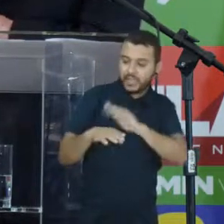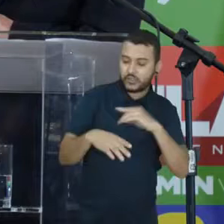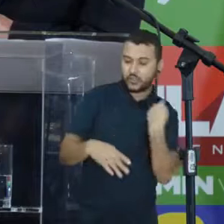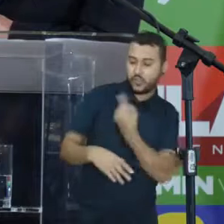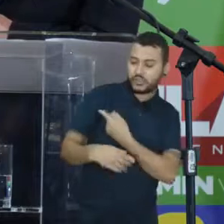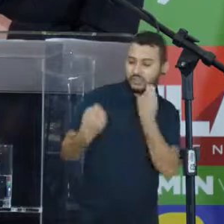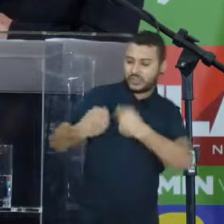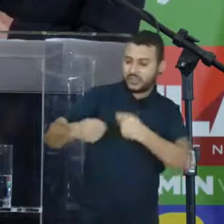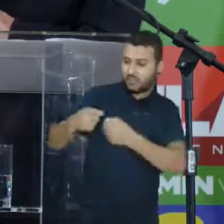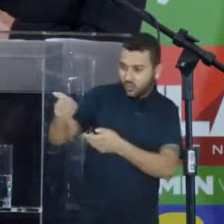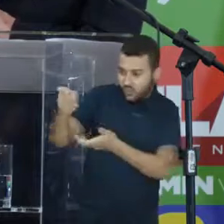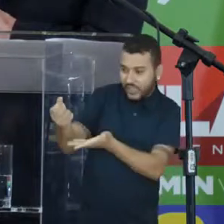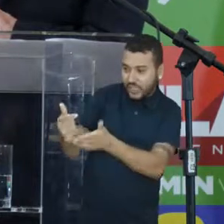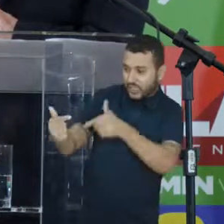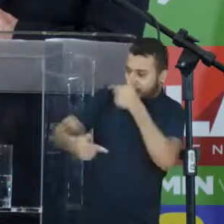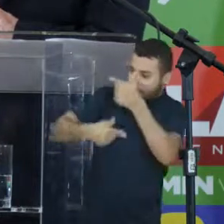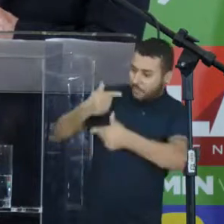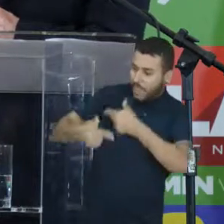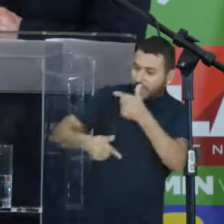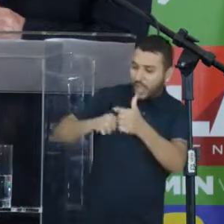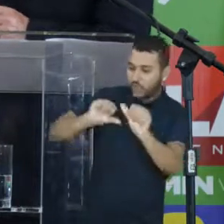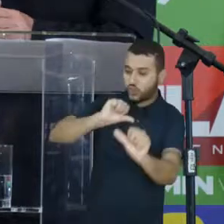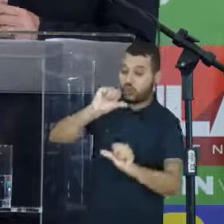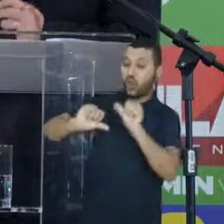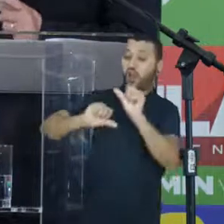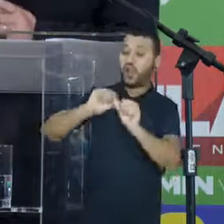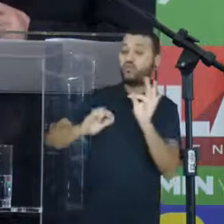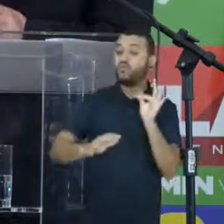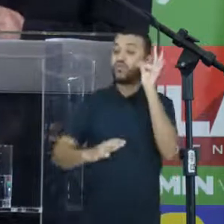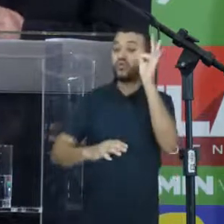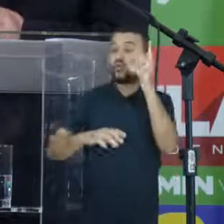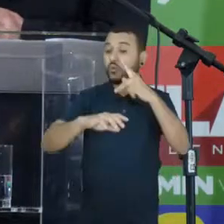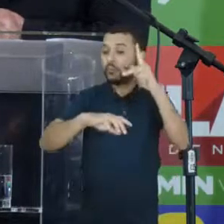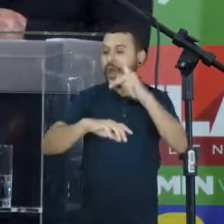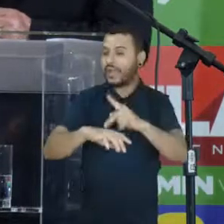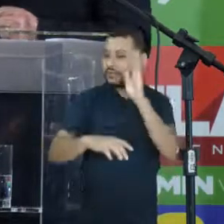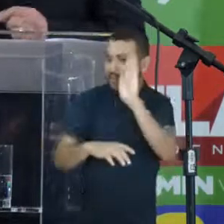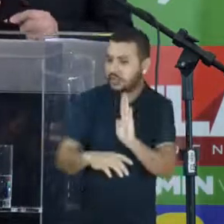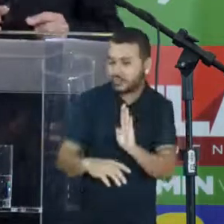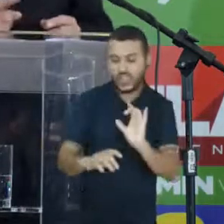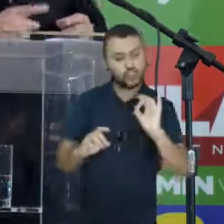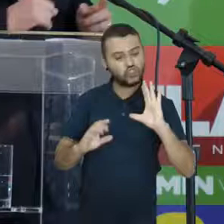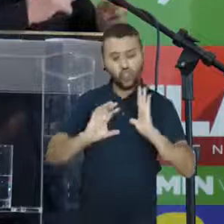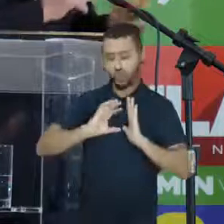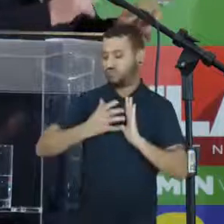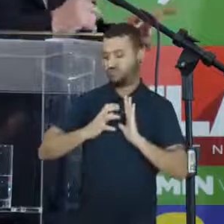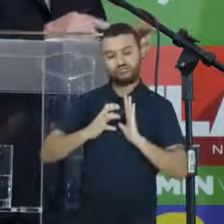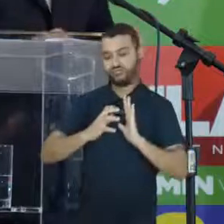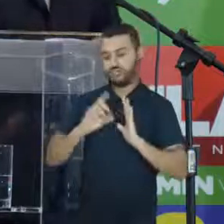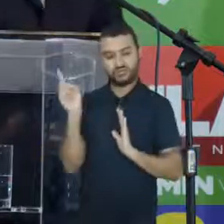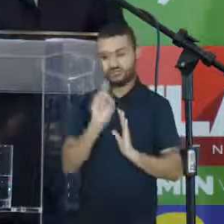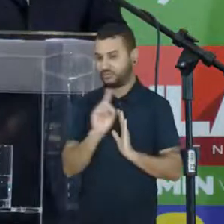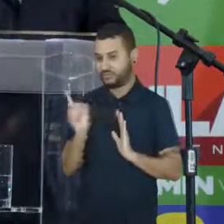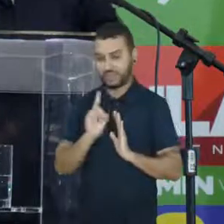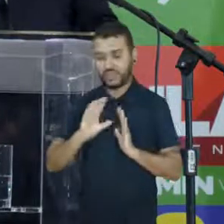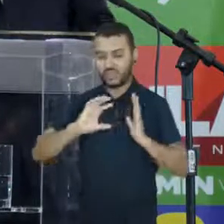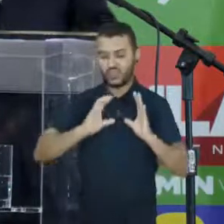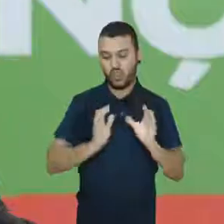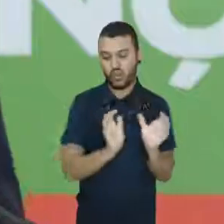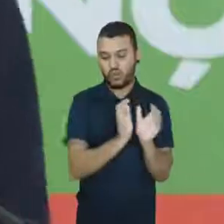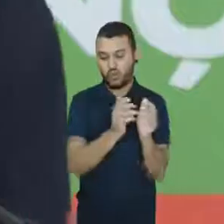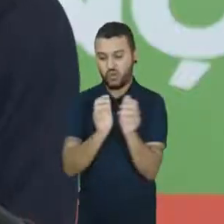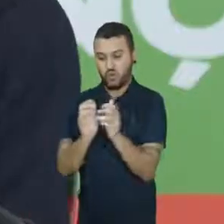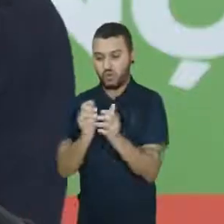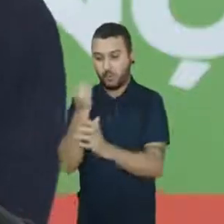ajudar a construir, a reconstruir o Brasil. Não será só um partido político, não será só um agrupamento ideológico,